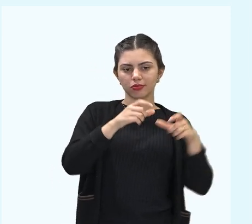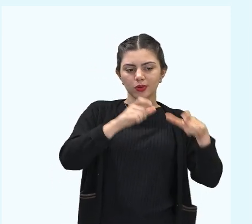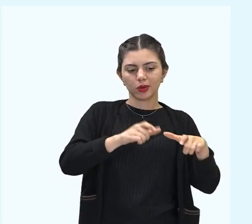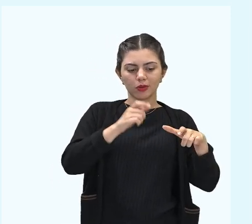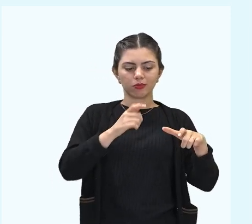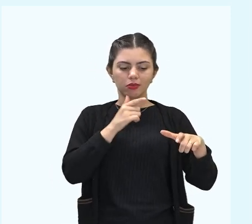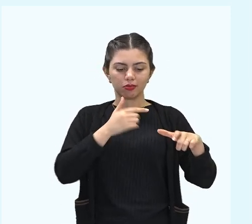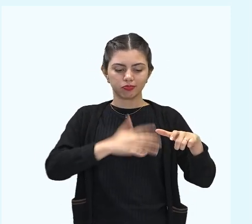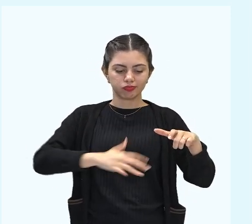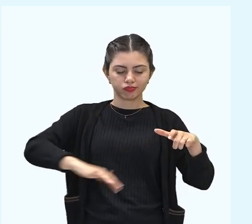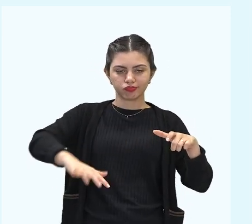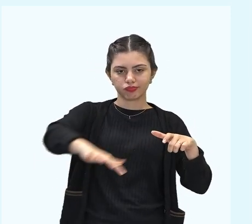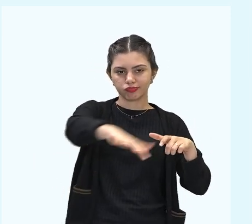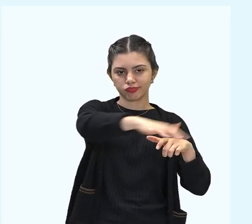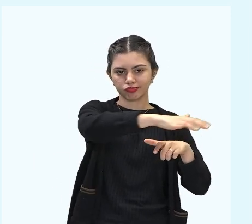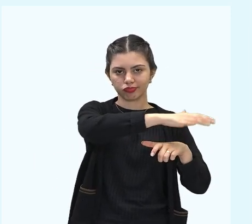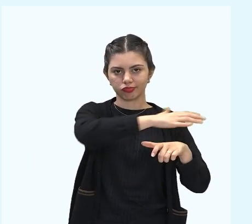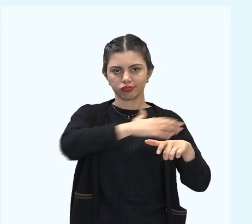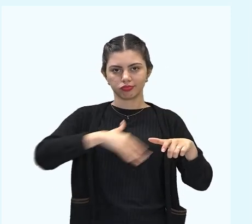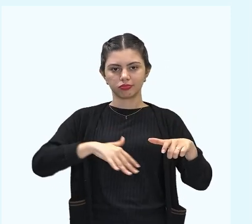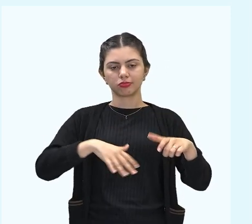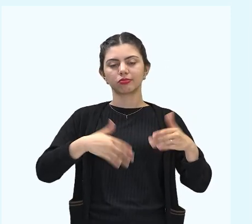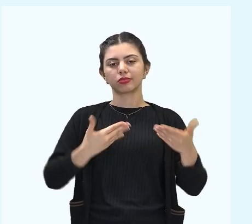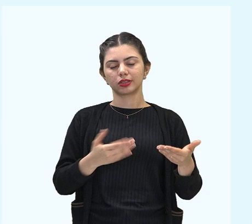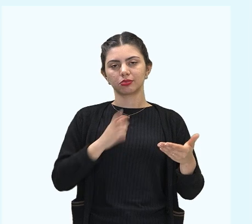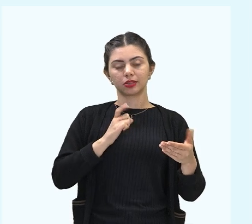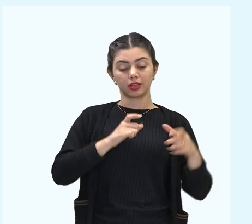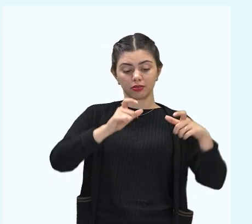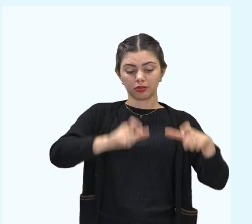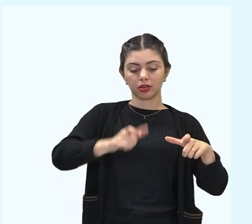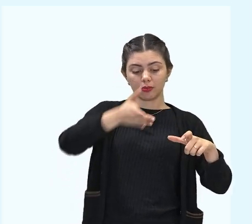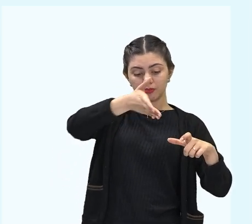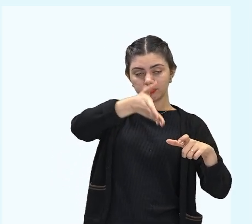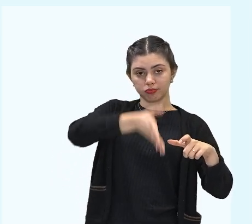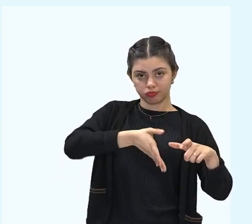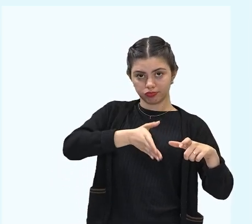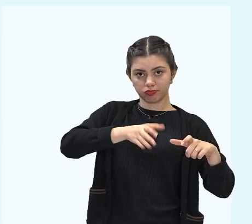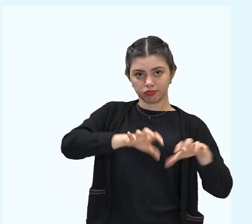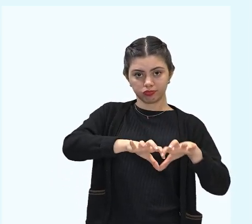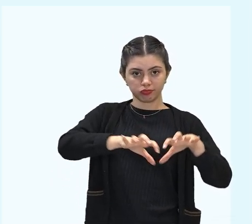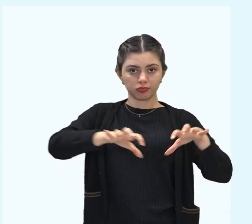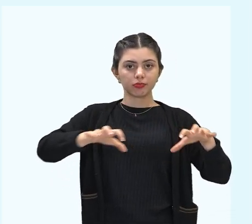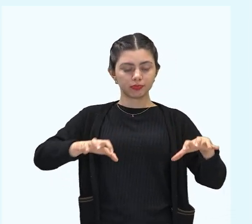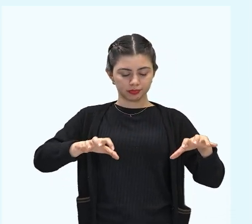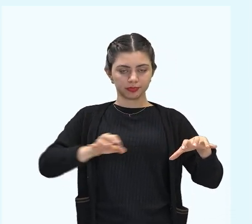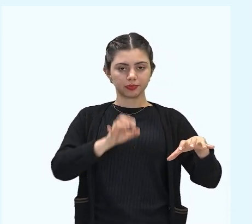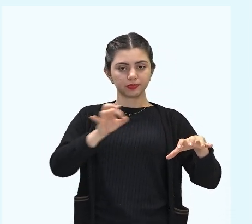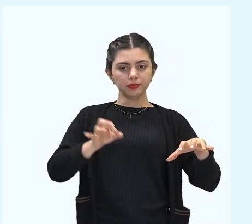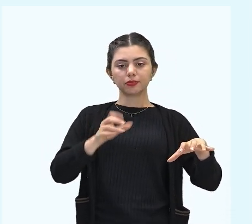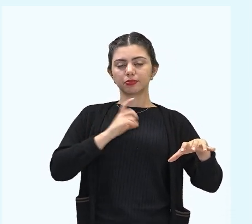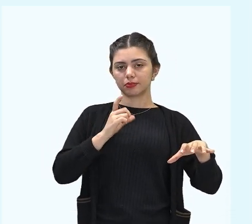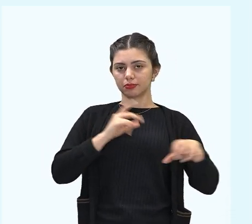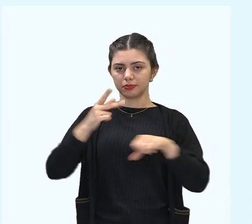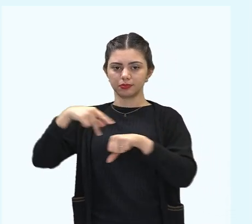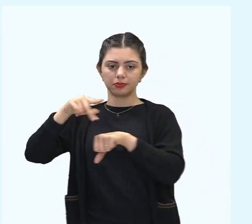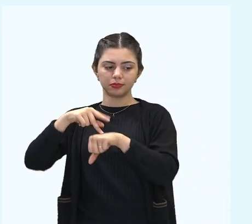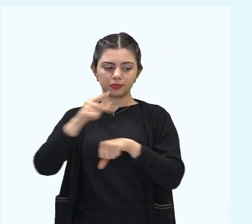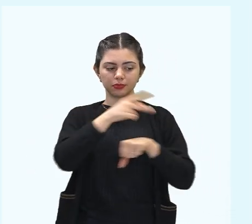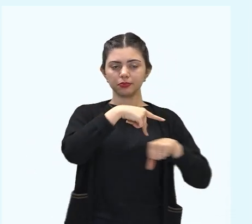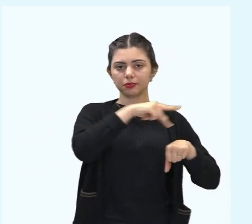banhada pelo Mar do Caribe, será dividida e disputada entre essas duas nações.